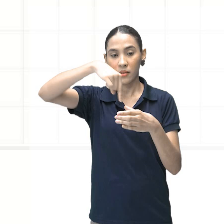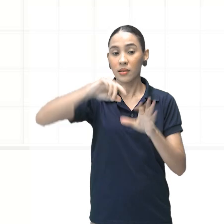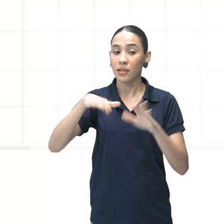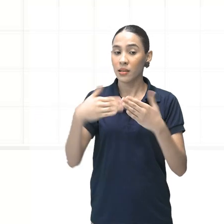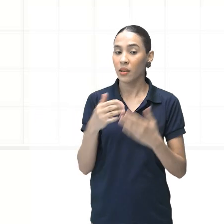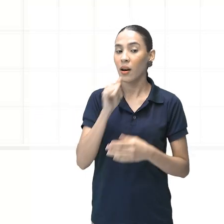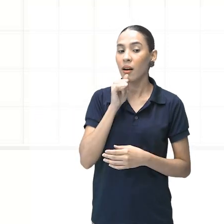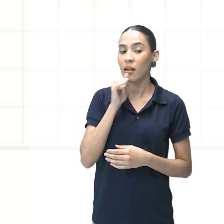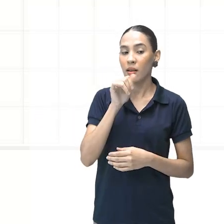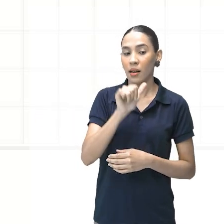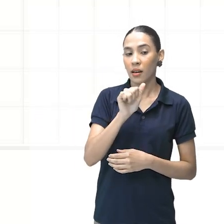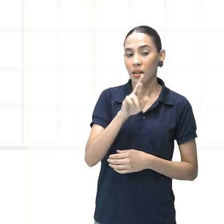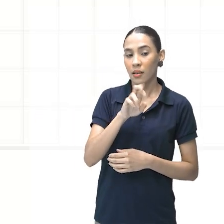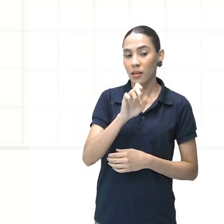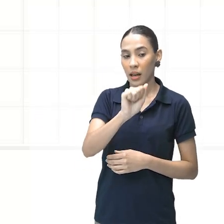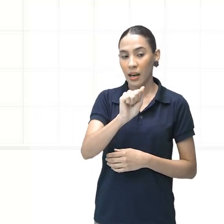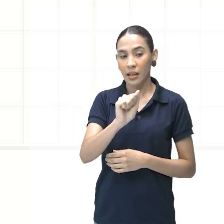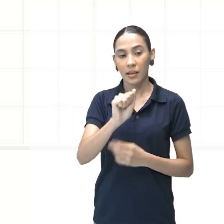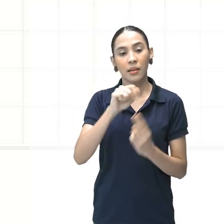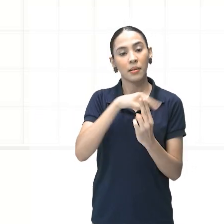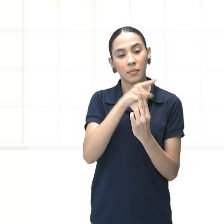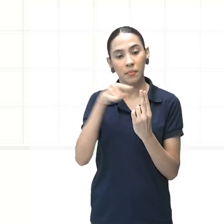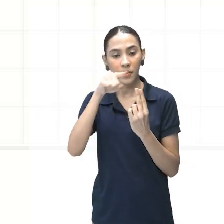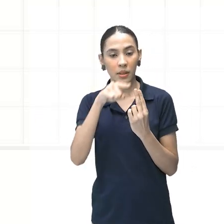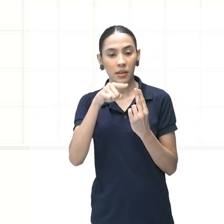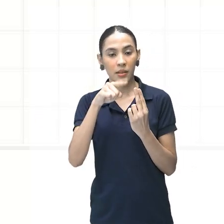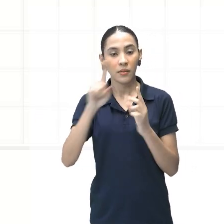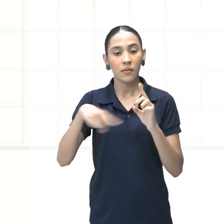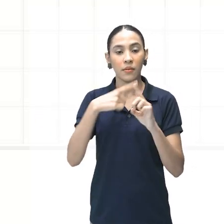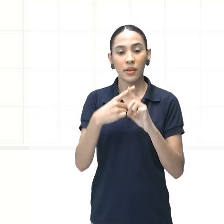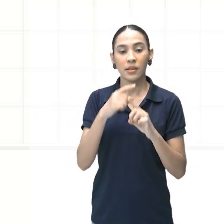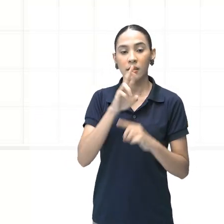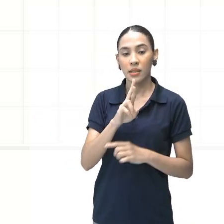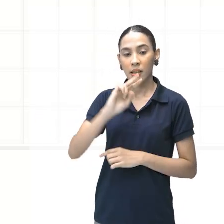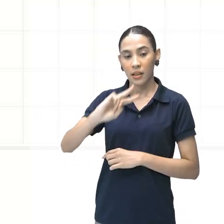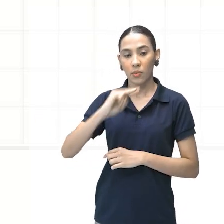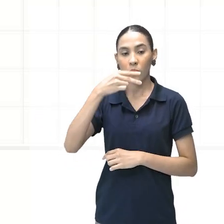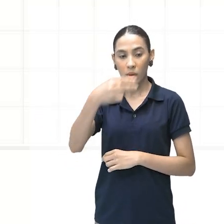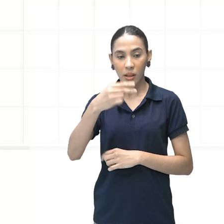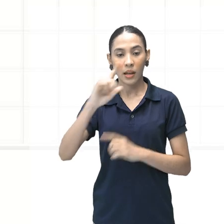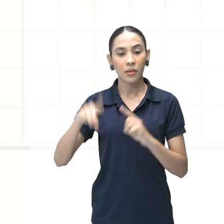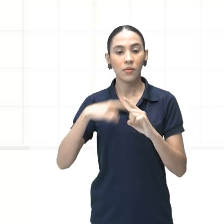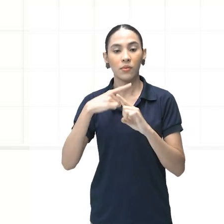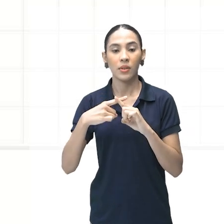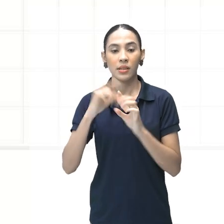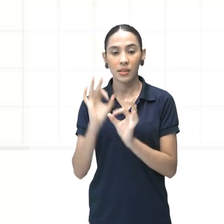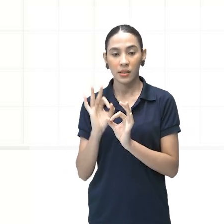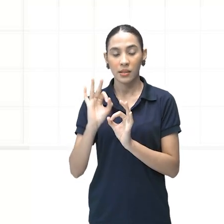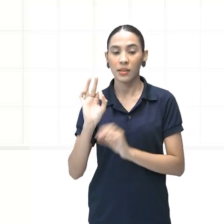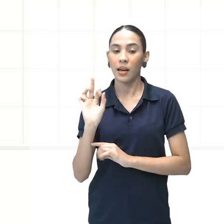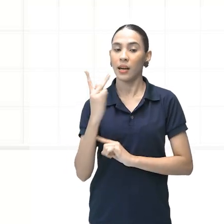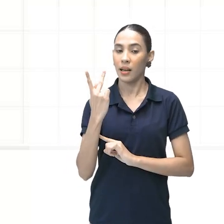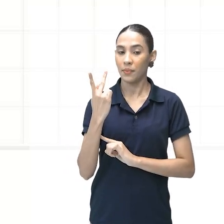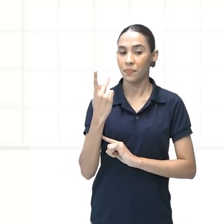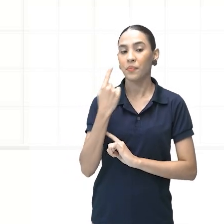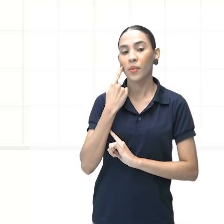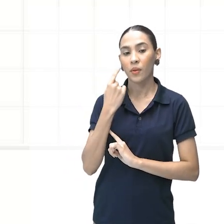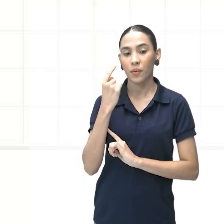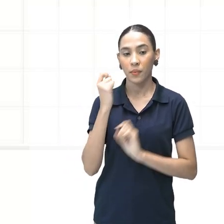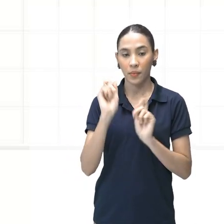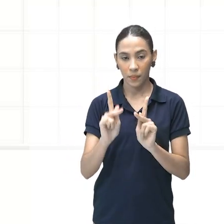área da base é π vezes r ao quadrado vezes h,